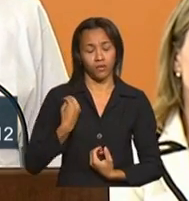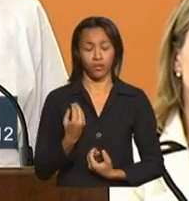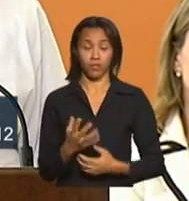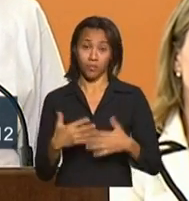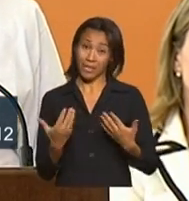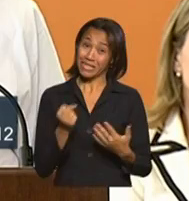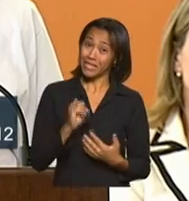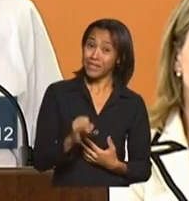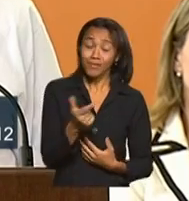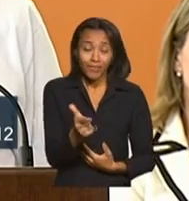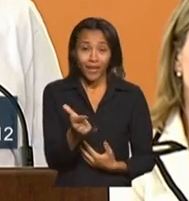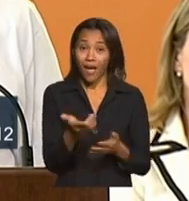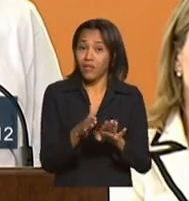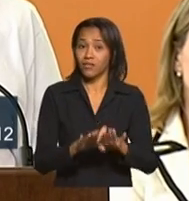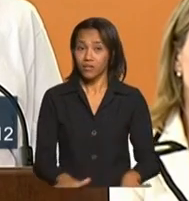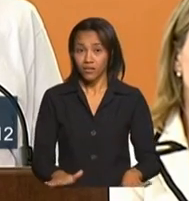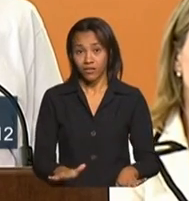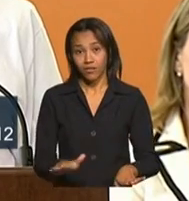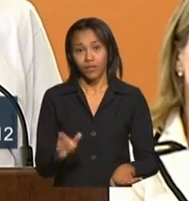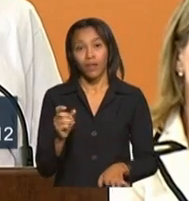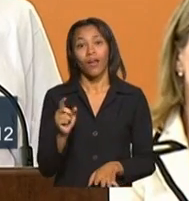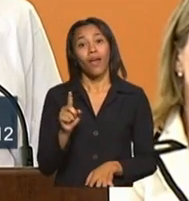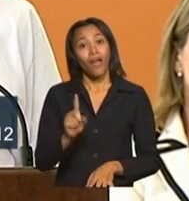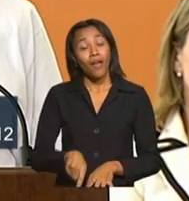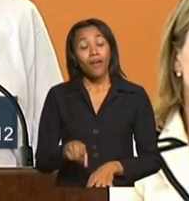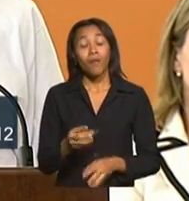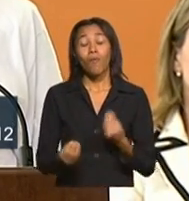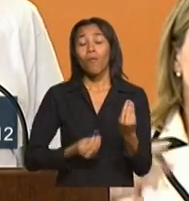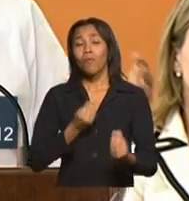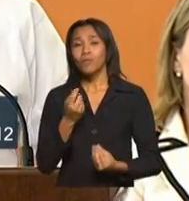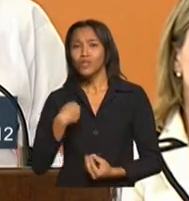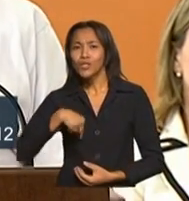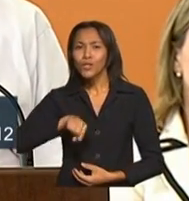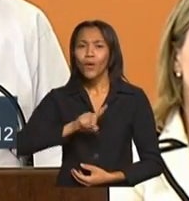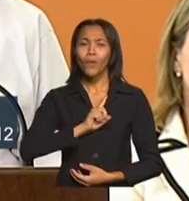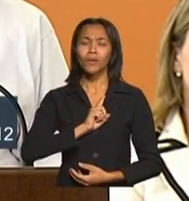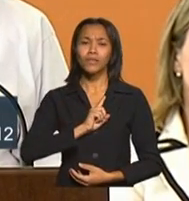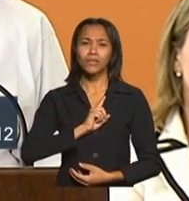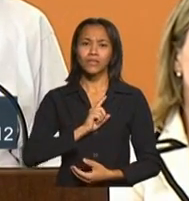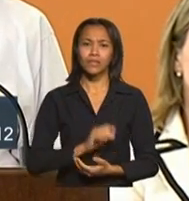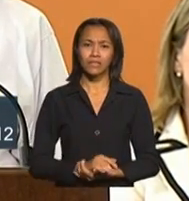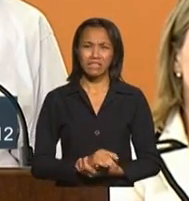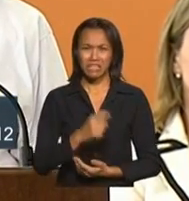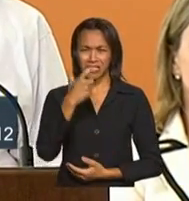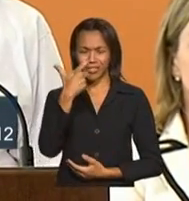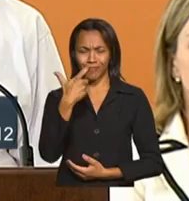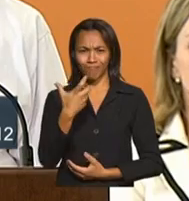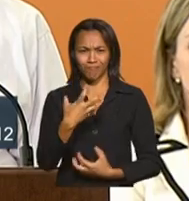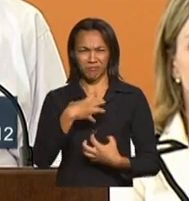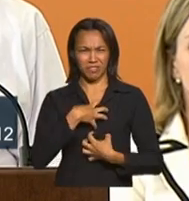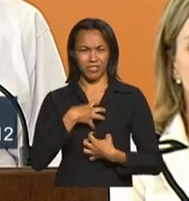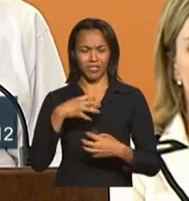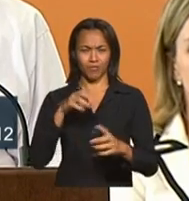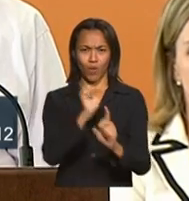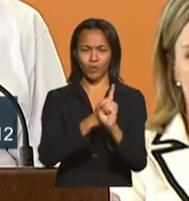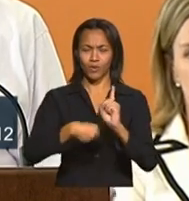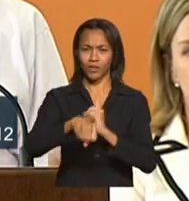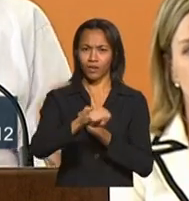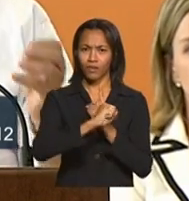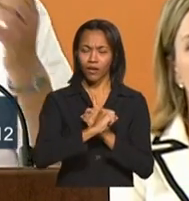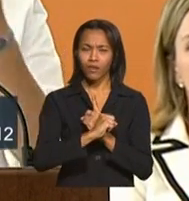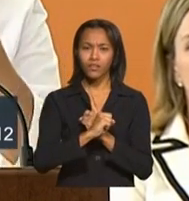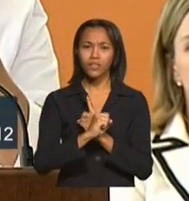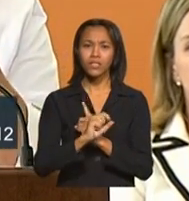caso contrário, era como se nós nos transformássemos numa sociedade que